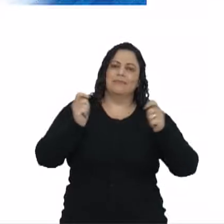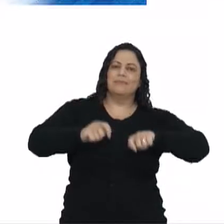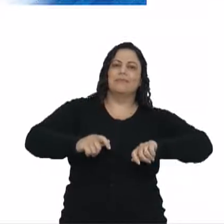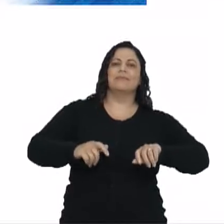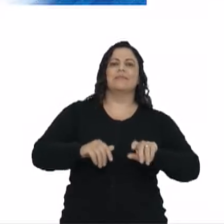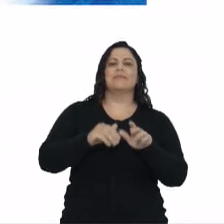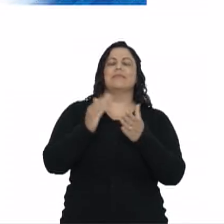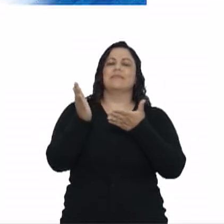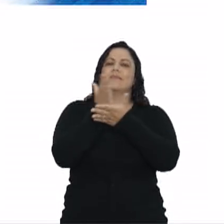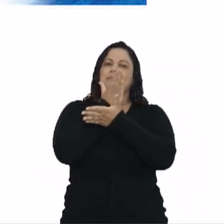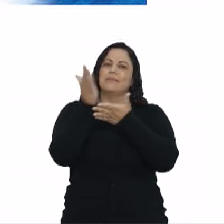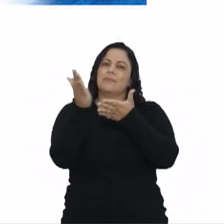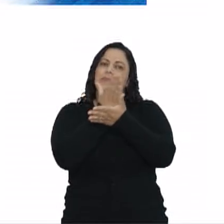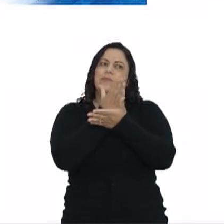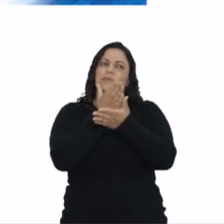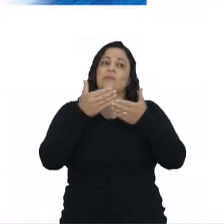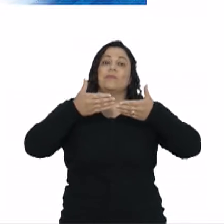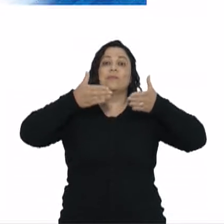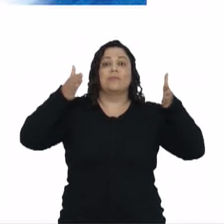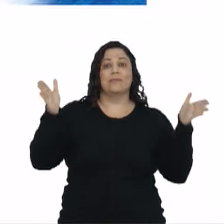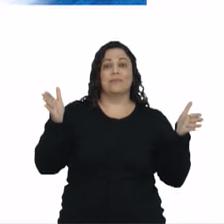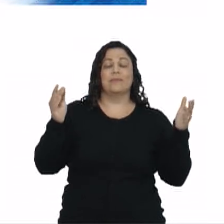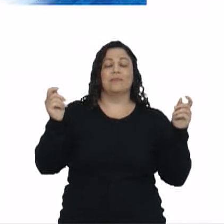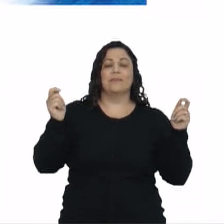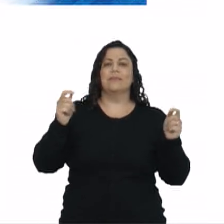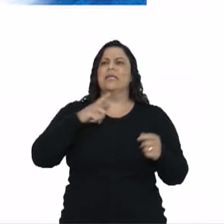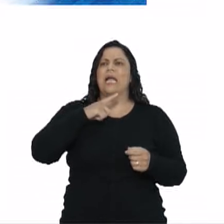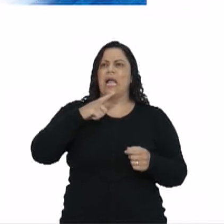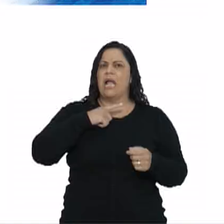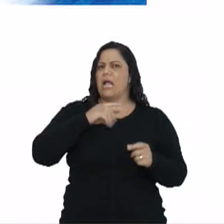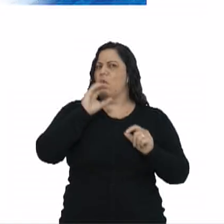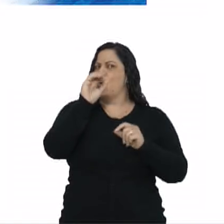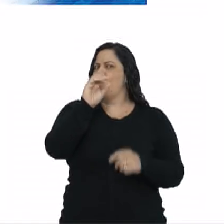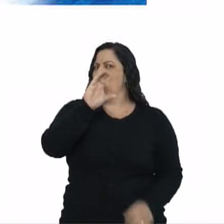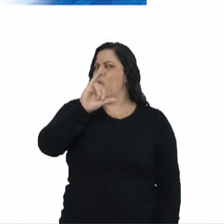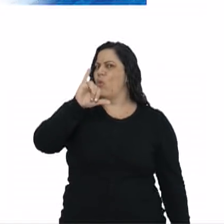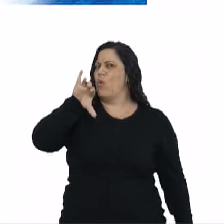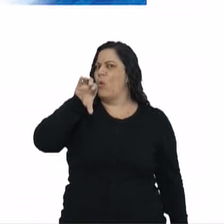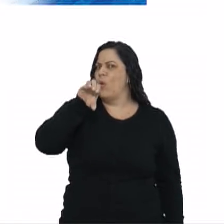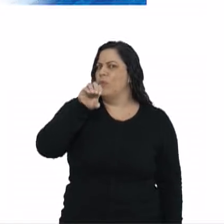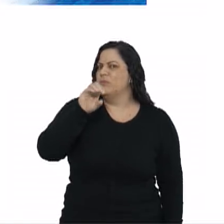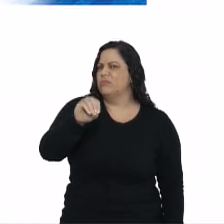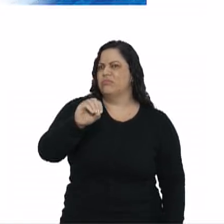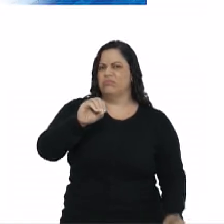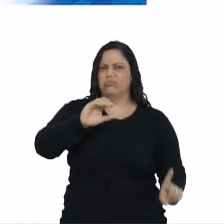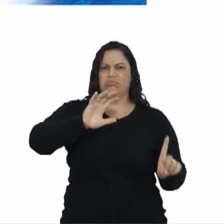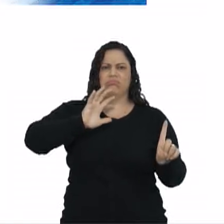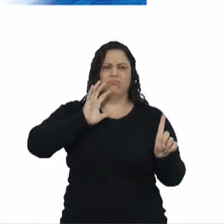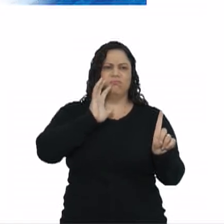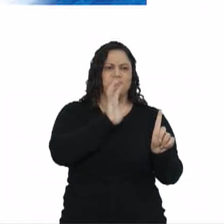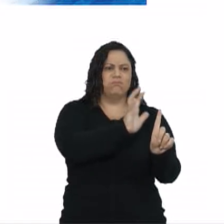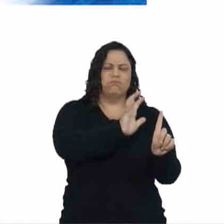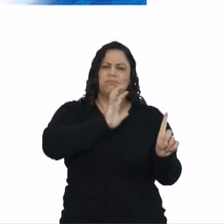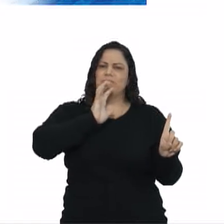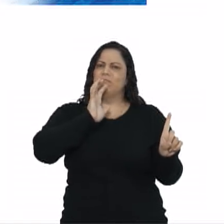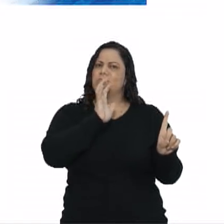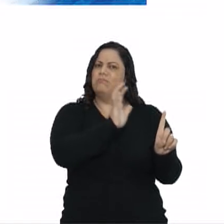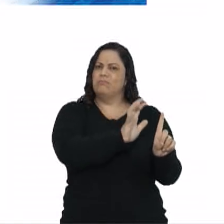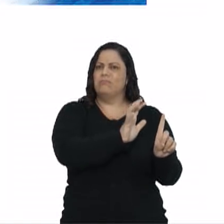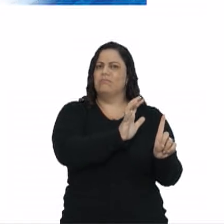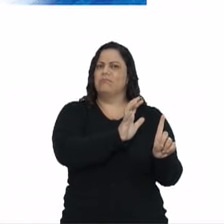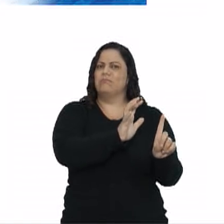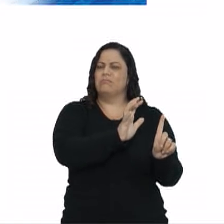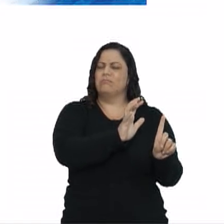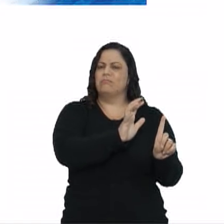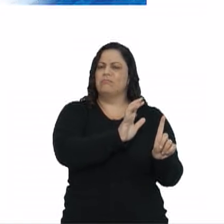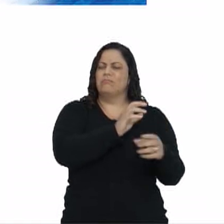aí uma fala. Existe um ócio alienante, um ócio que não é bom, né? Que não nos faz sentir